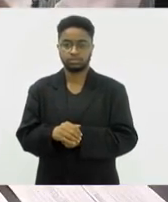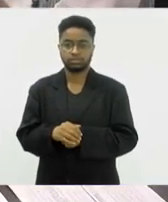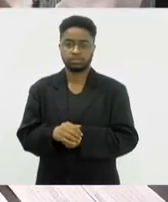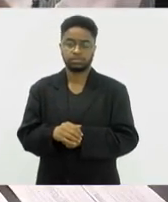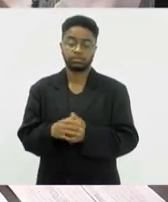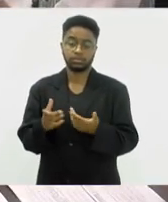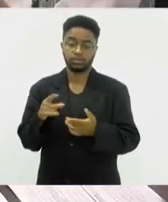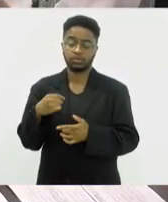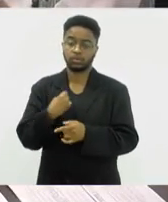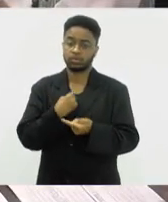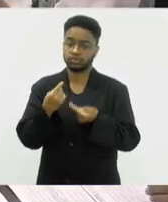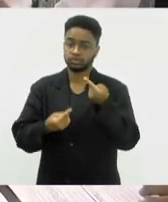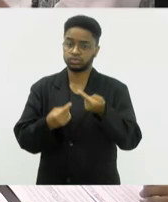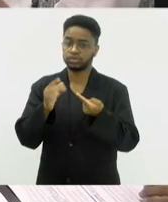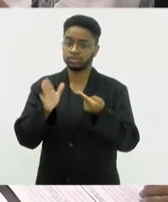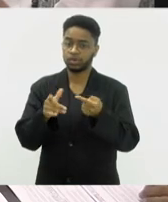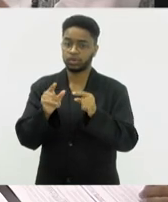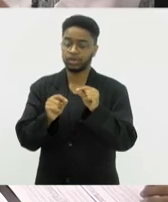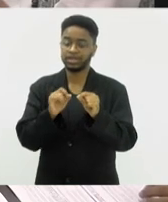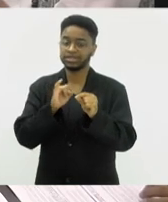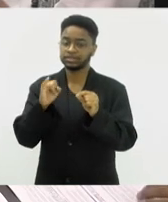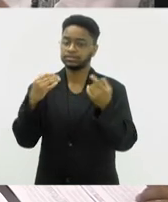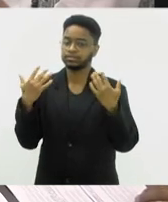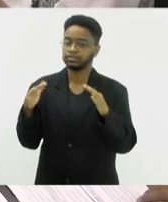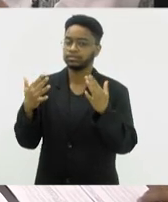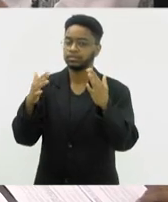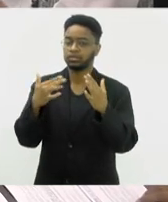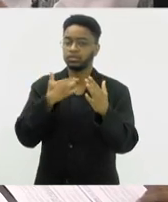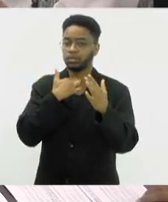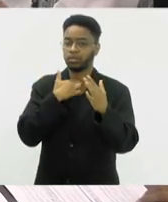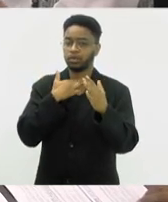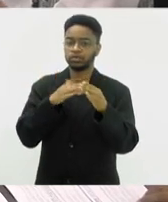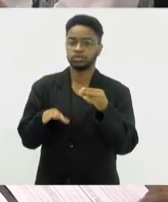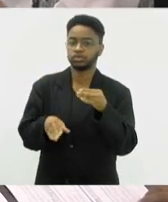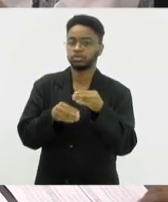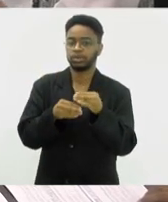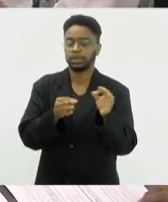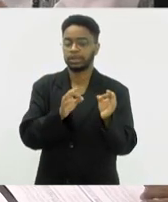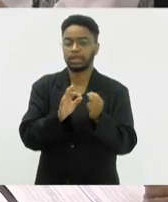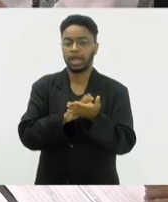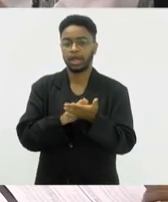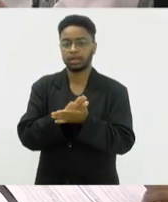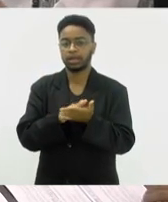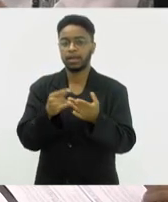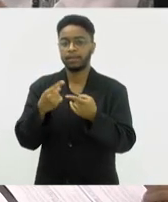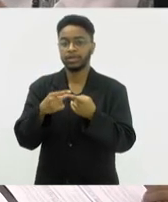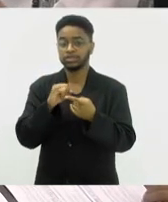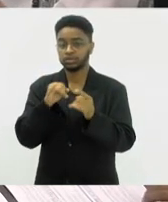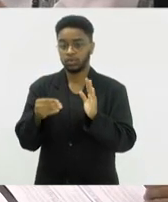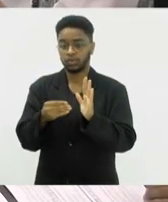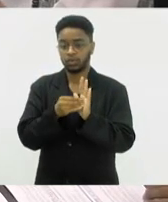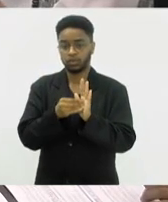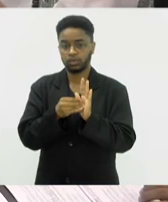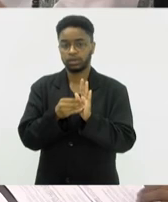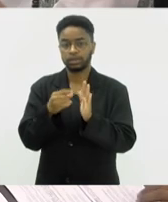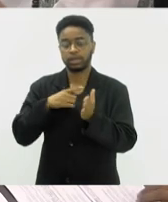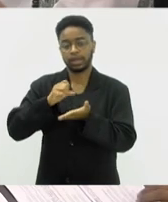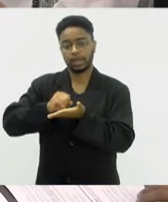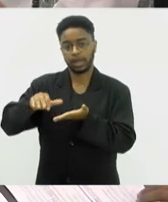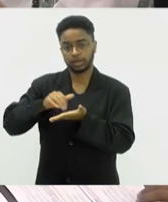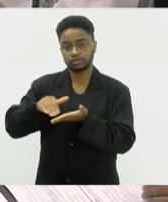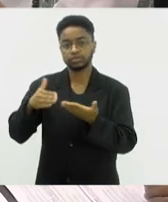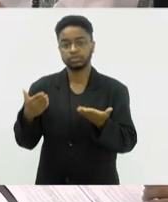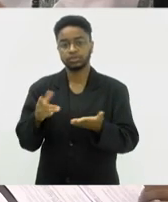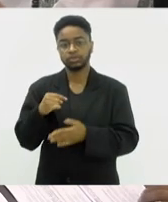gente já discutiu, que o projeto comemorativo não inclui mais nada, porque o que incluiu vai gerar despesa. Então, a gente